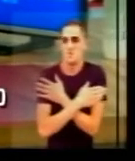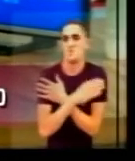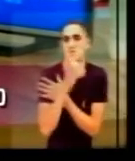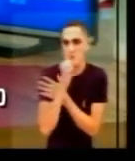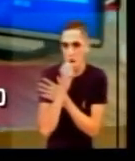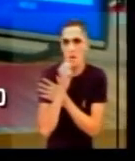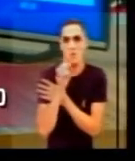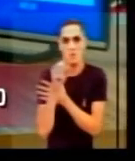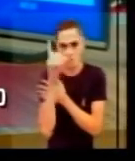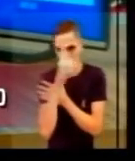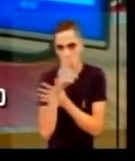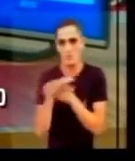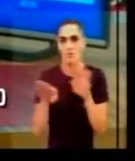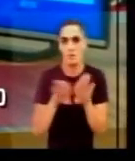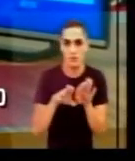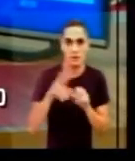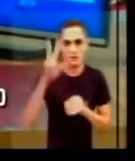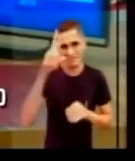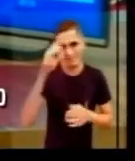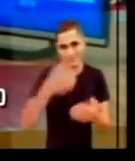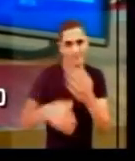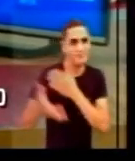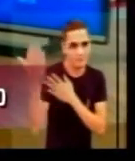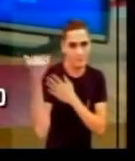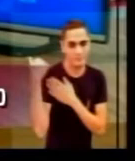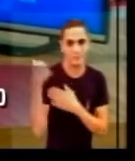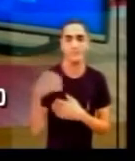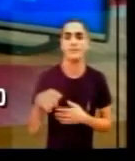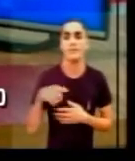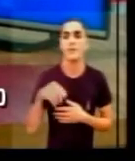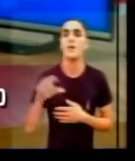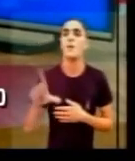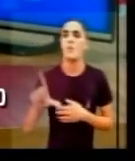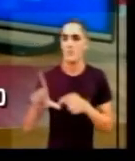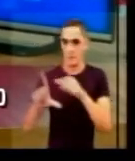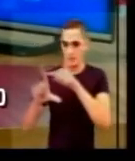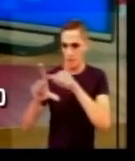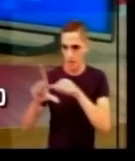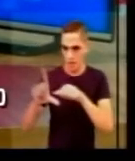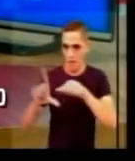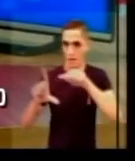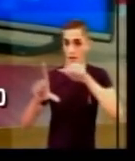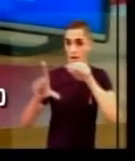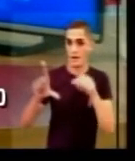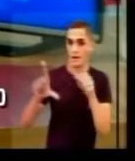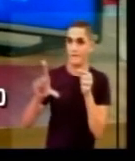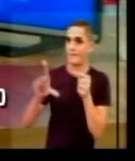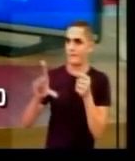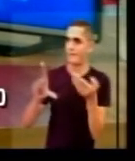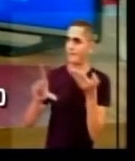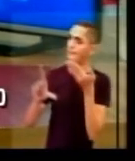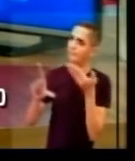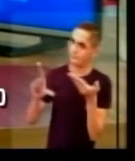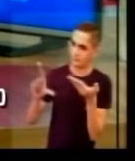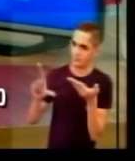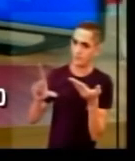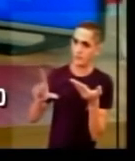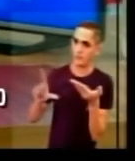aí? A gente nota que essa curva aqui, graças a Deus,